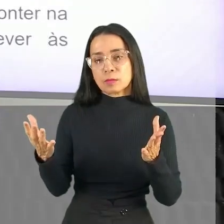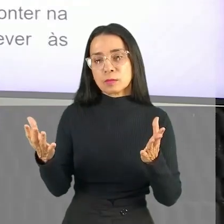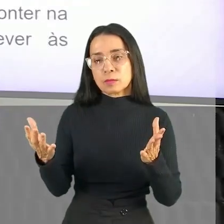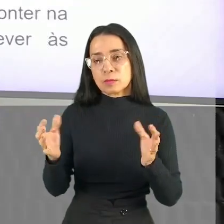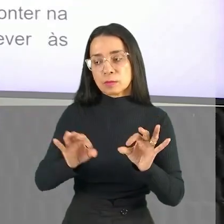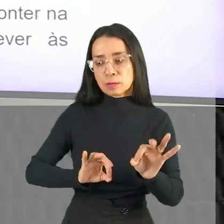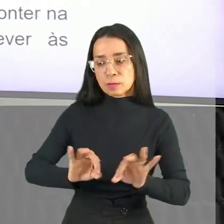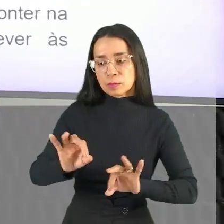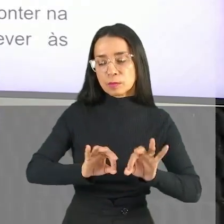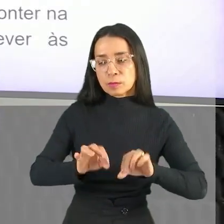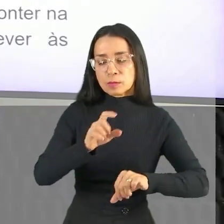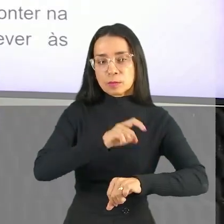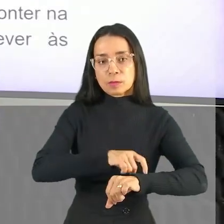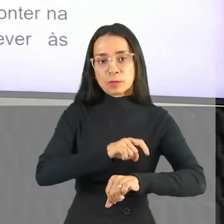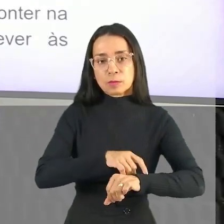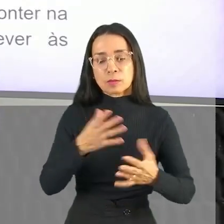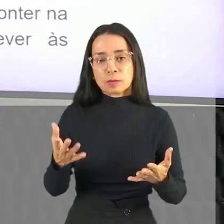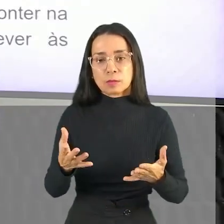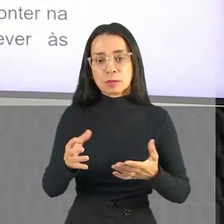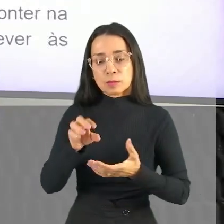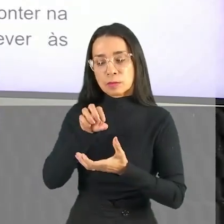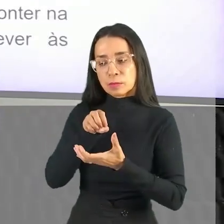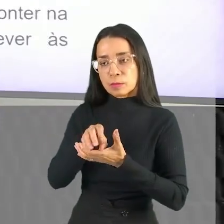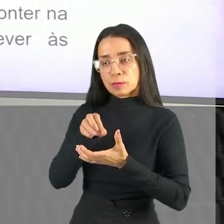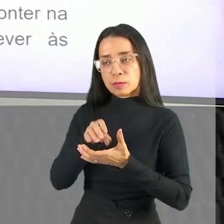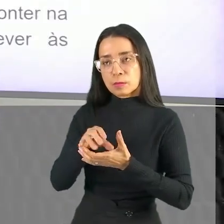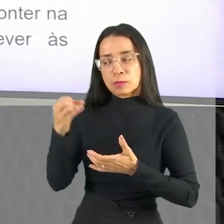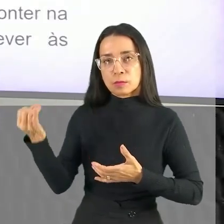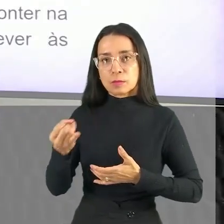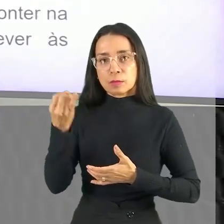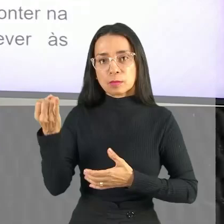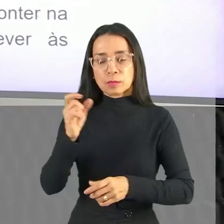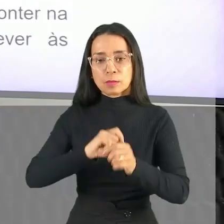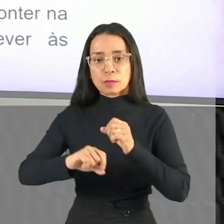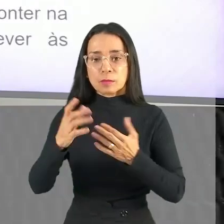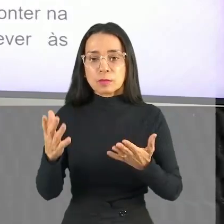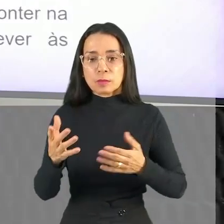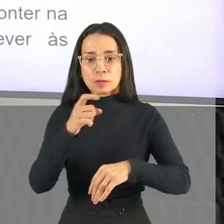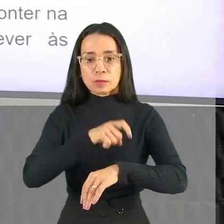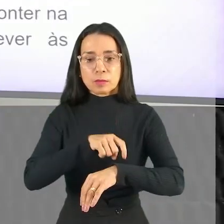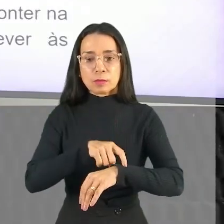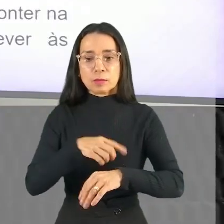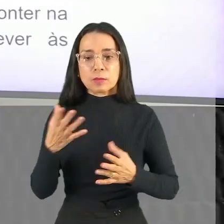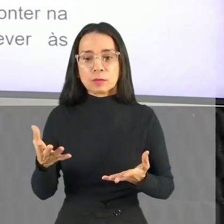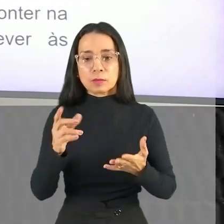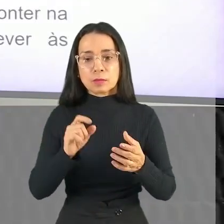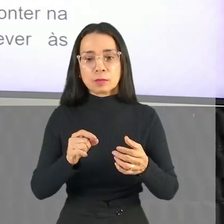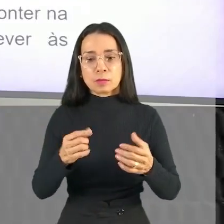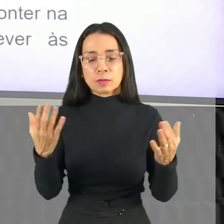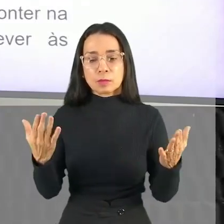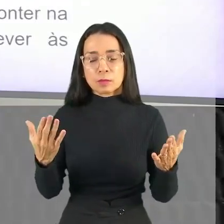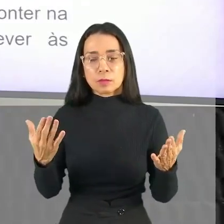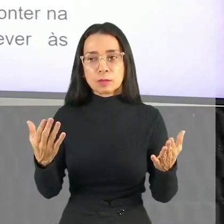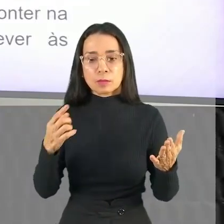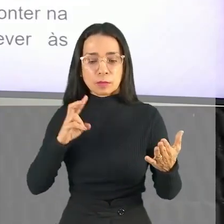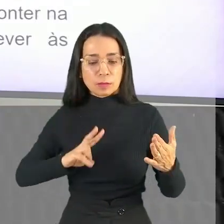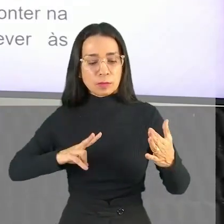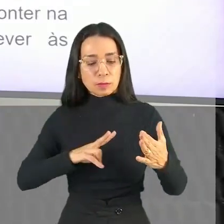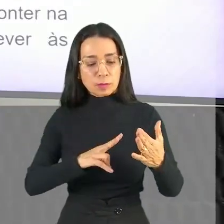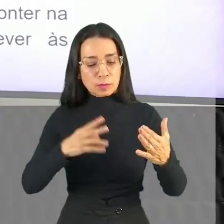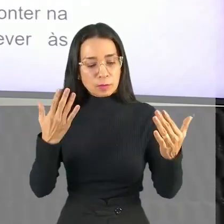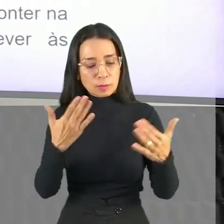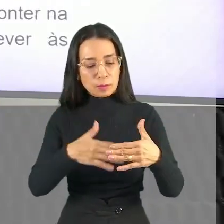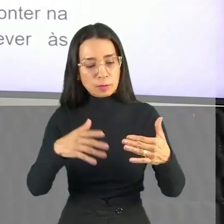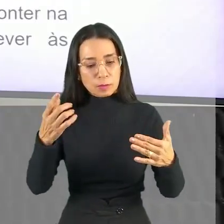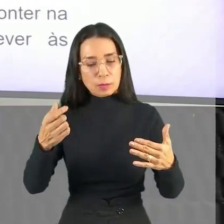E aqui eu paro para dizer uma dica muito importante. Na hora em que você pegar a sua prova e pegar o